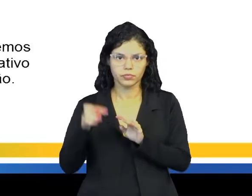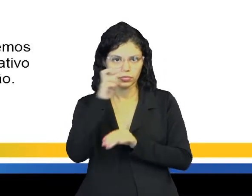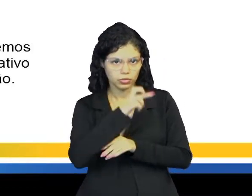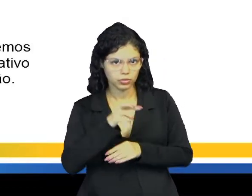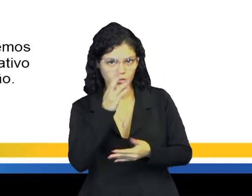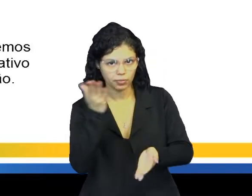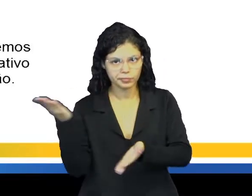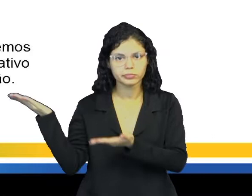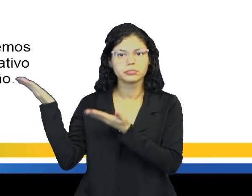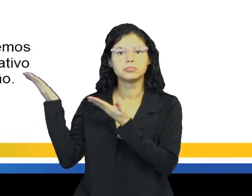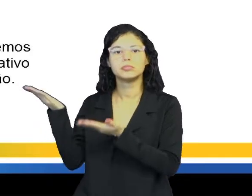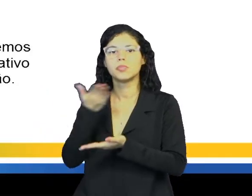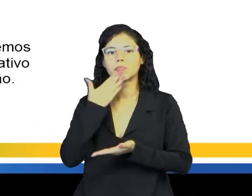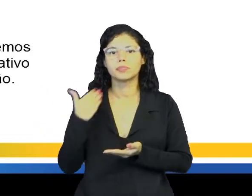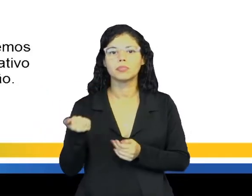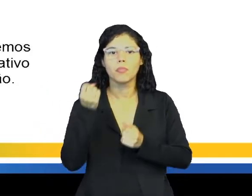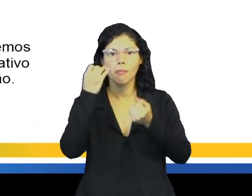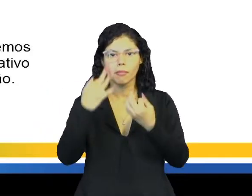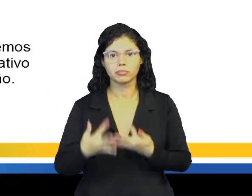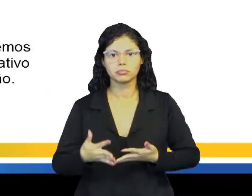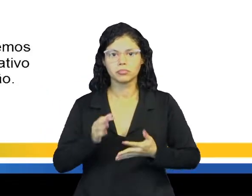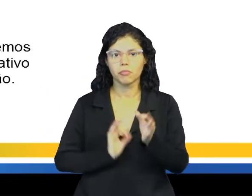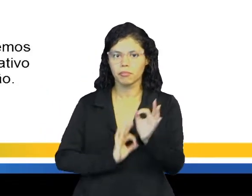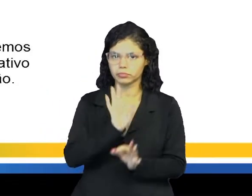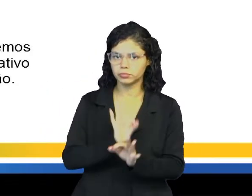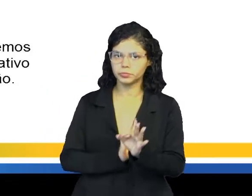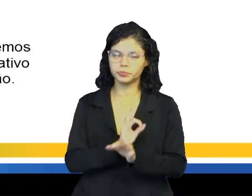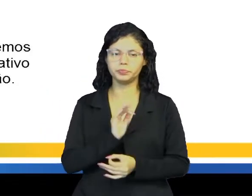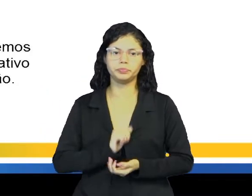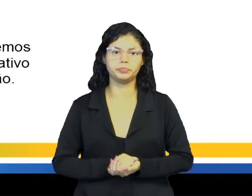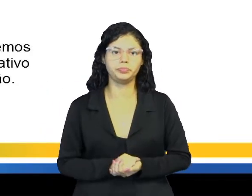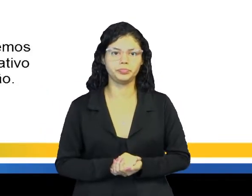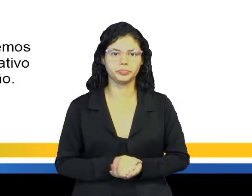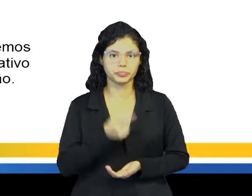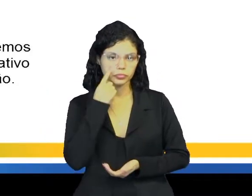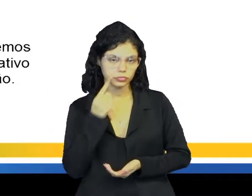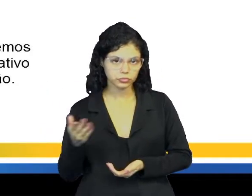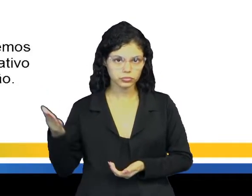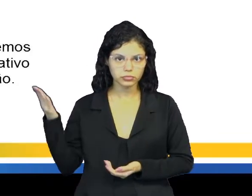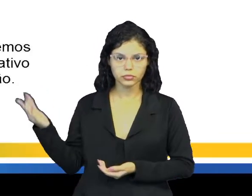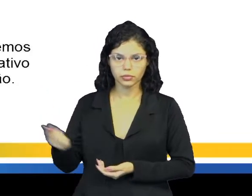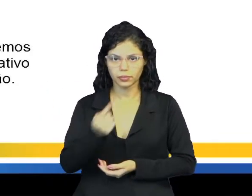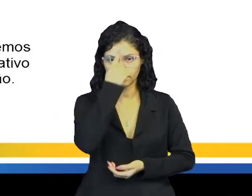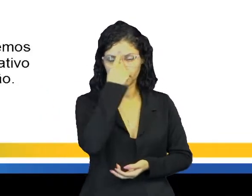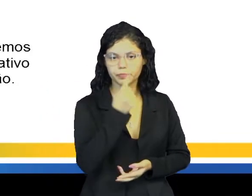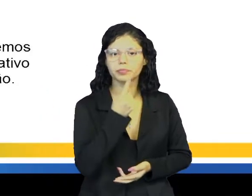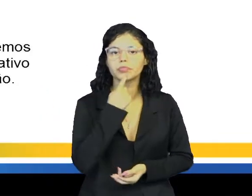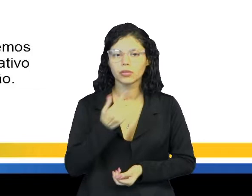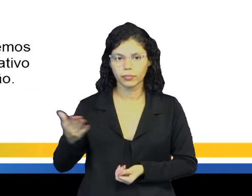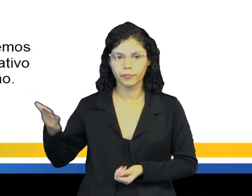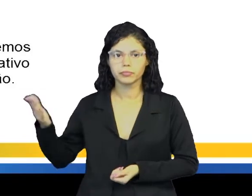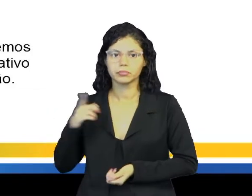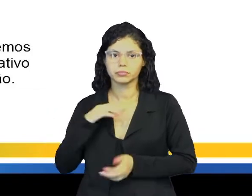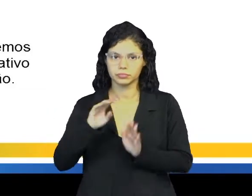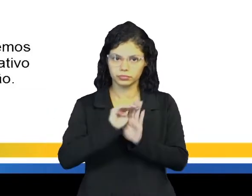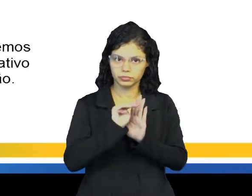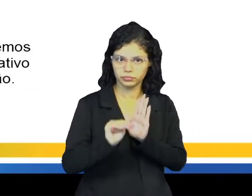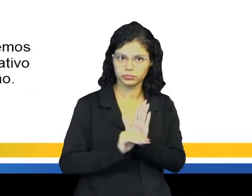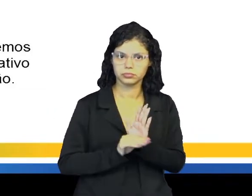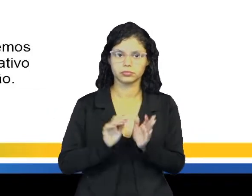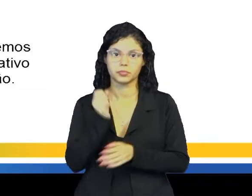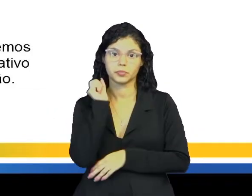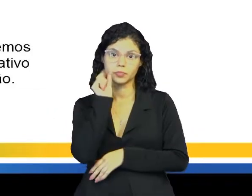analisar o gráfico para melhor explicação sobre essa organização da água. Observando esse gráfico aí, onde tem embaixo essa parte